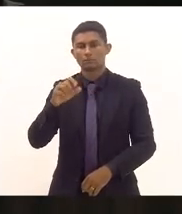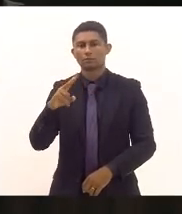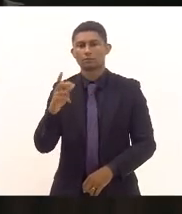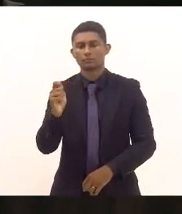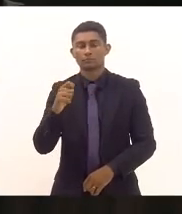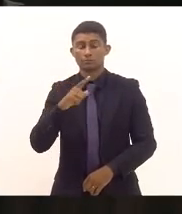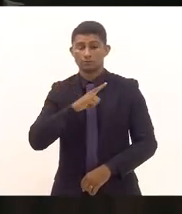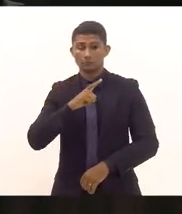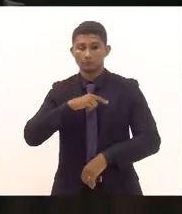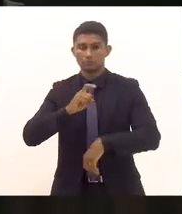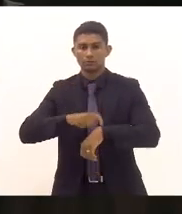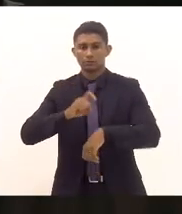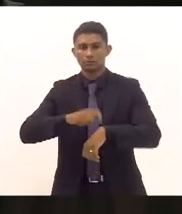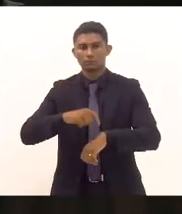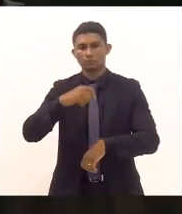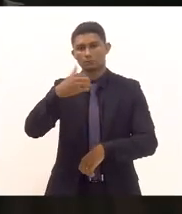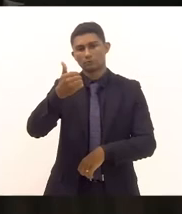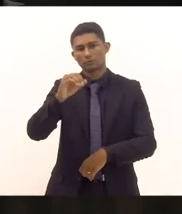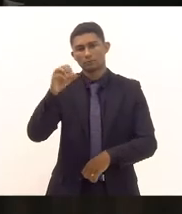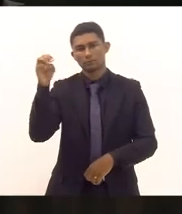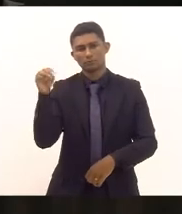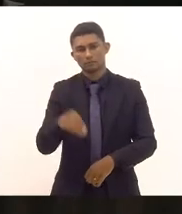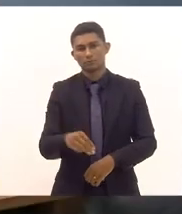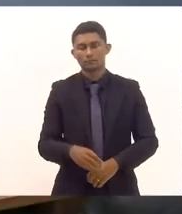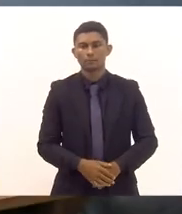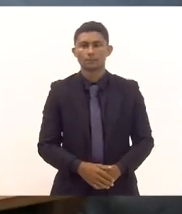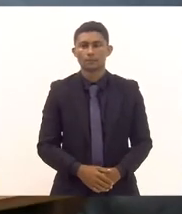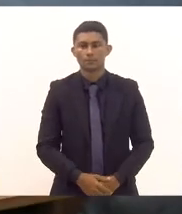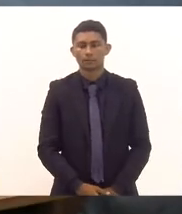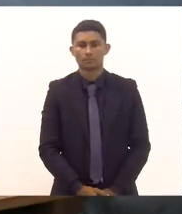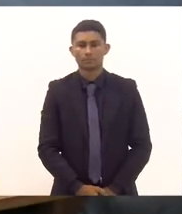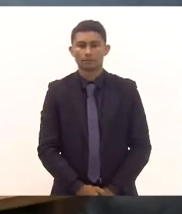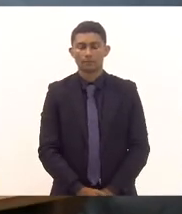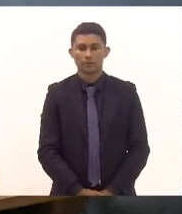transferência dispõe de dez minutos no tempo regimental